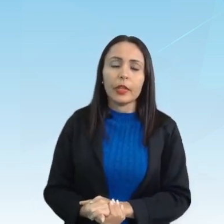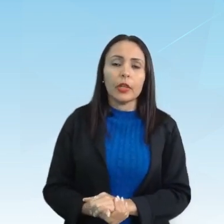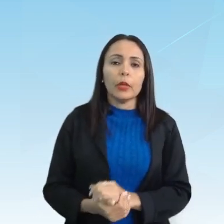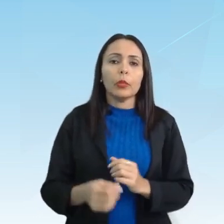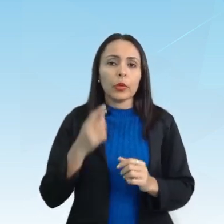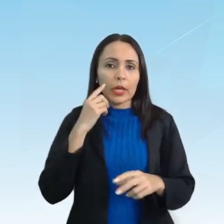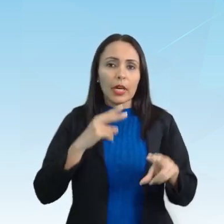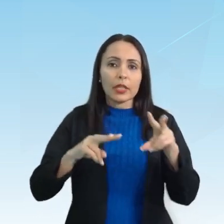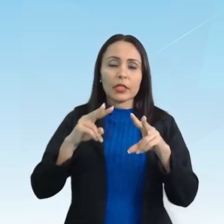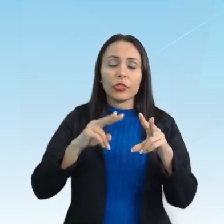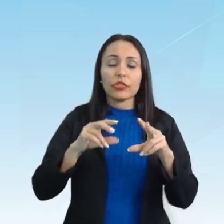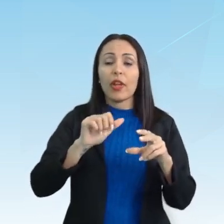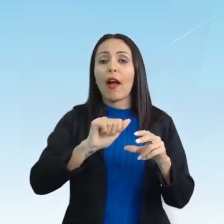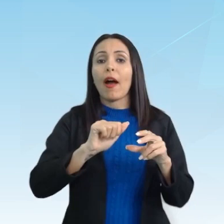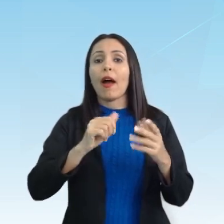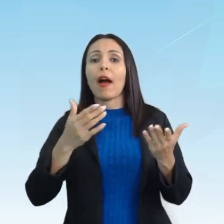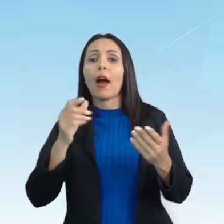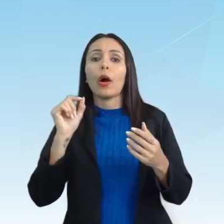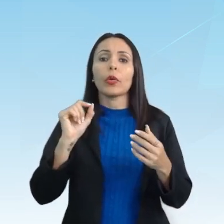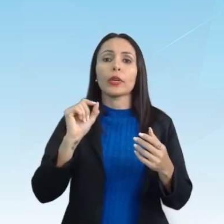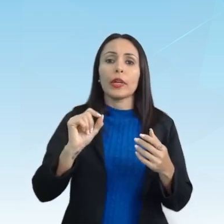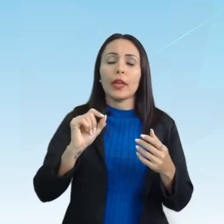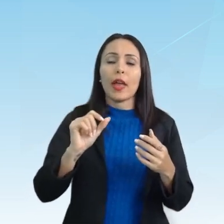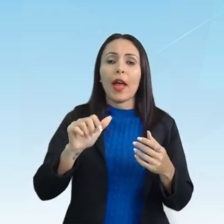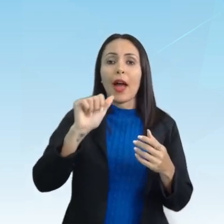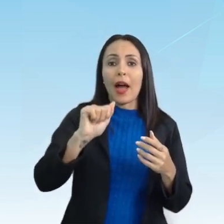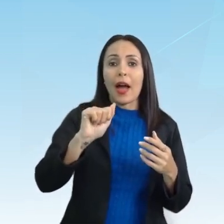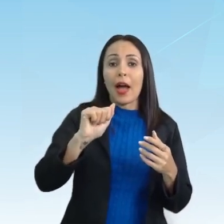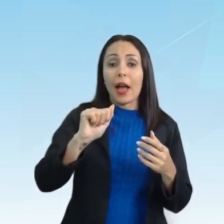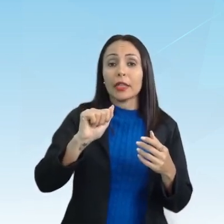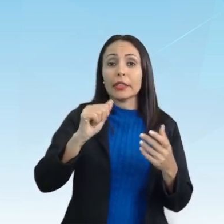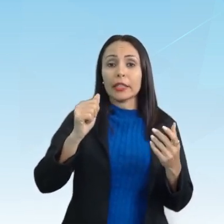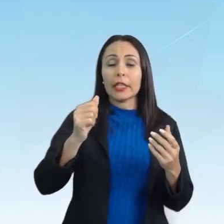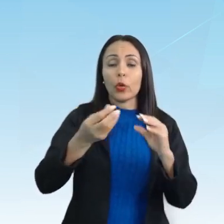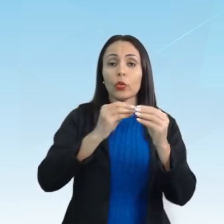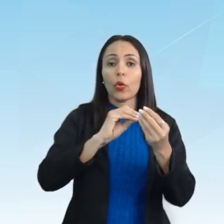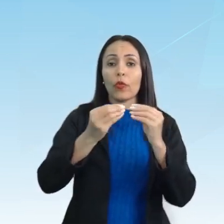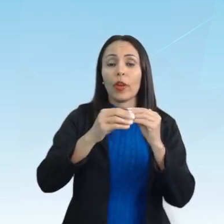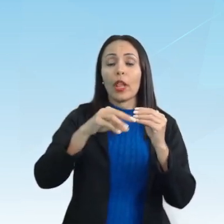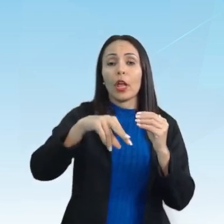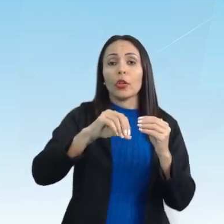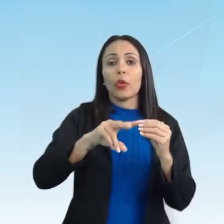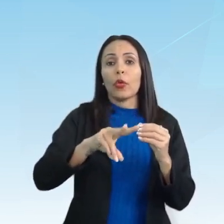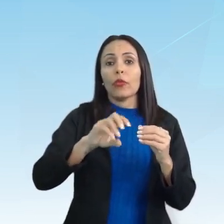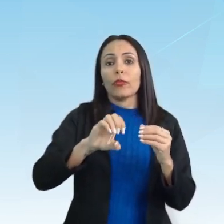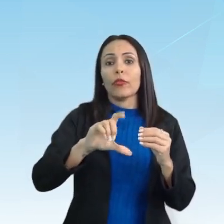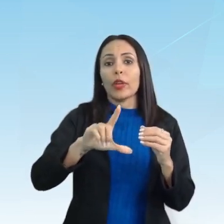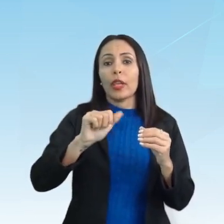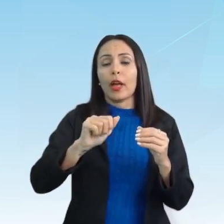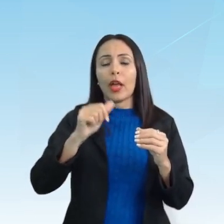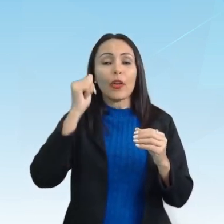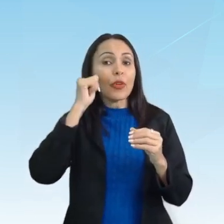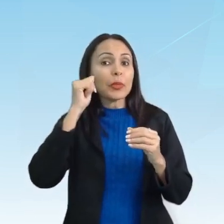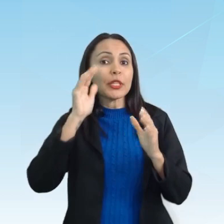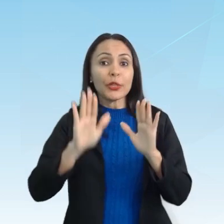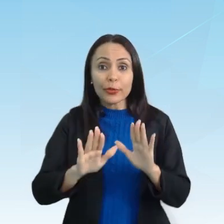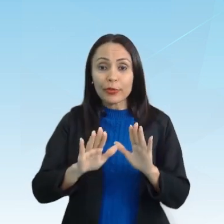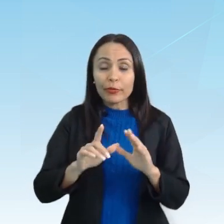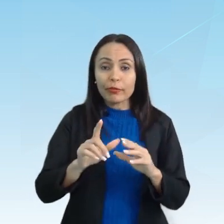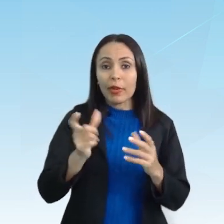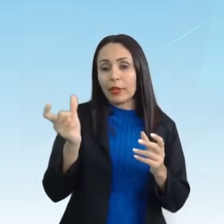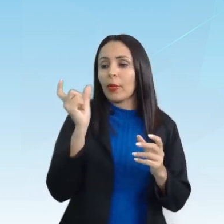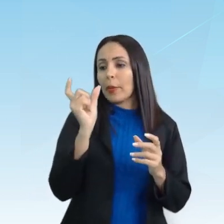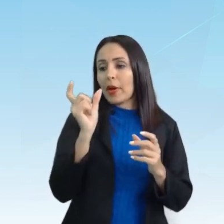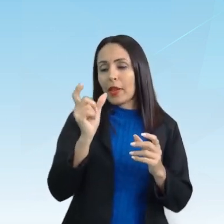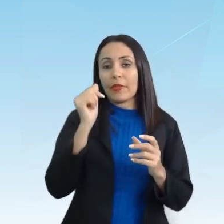assiste, assiste a. E novela é feminino. Vai pedir o artigo. Para não ficar assistir